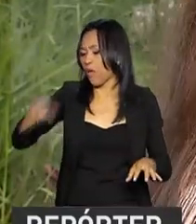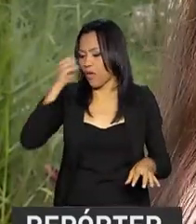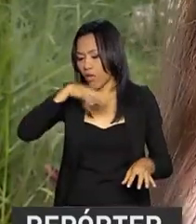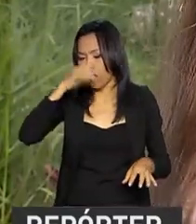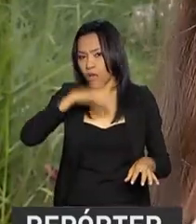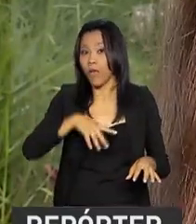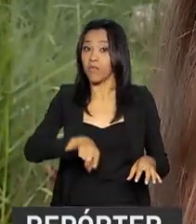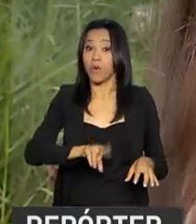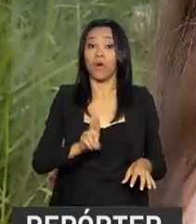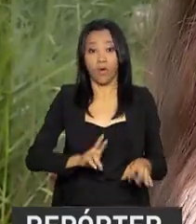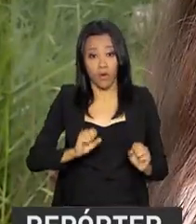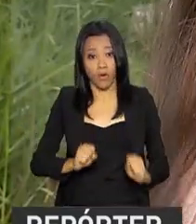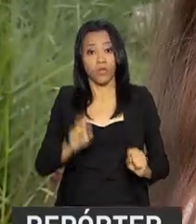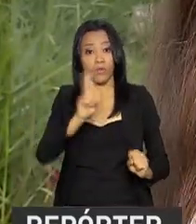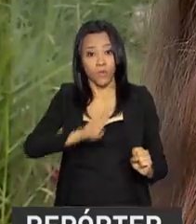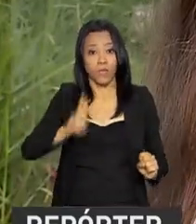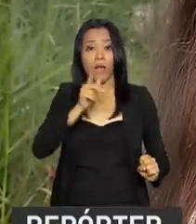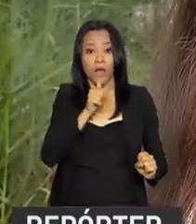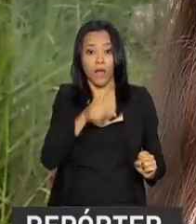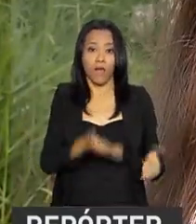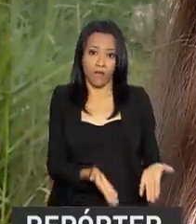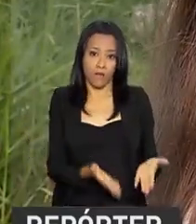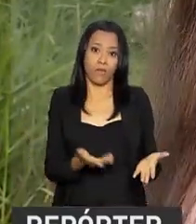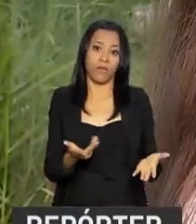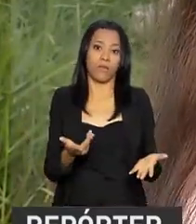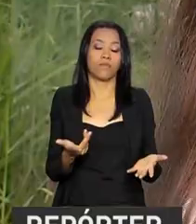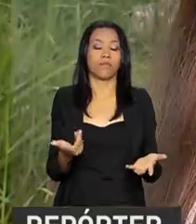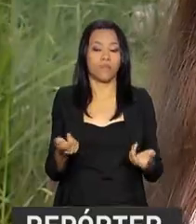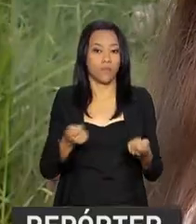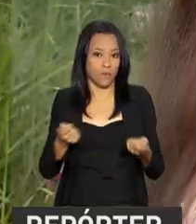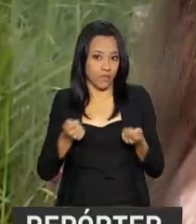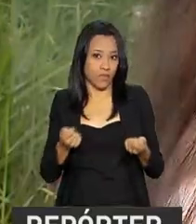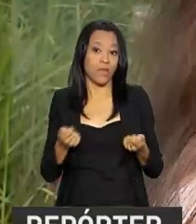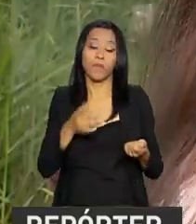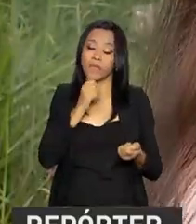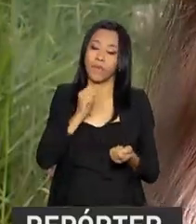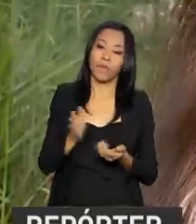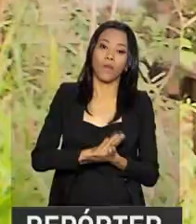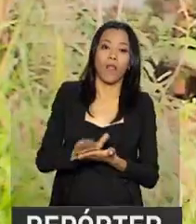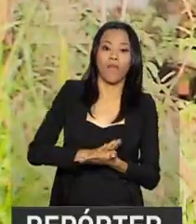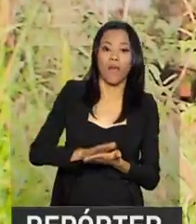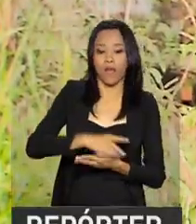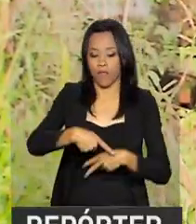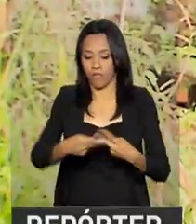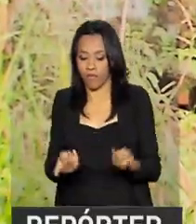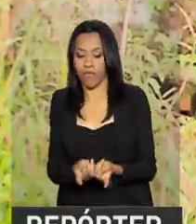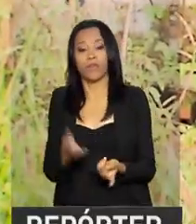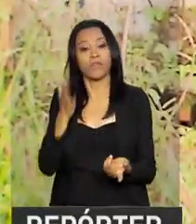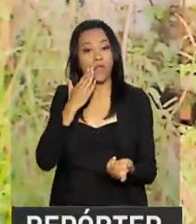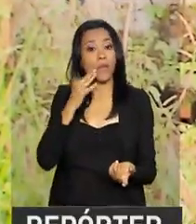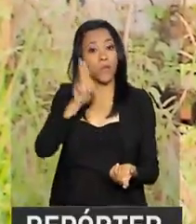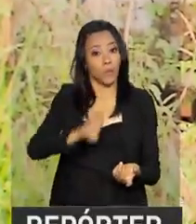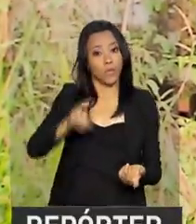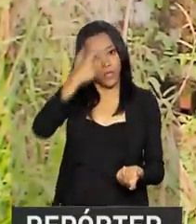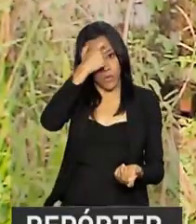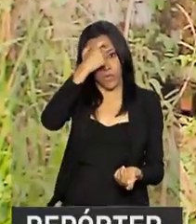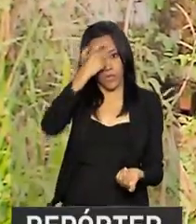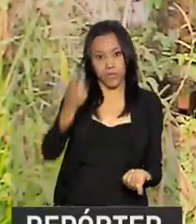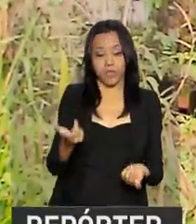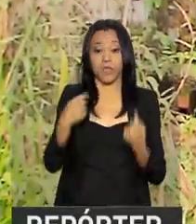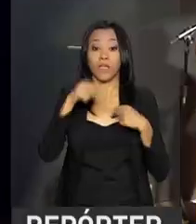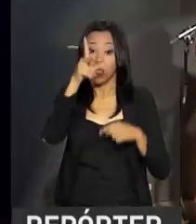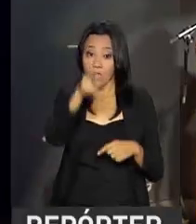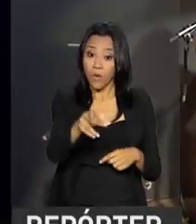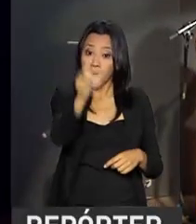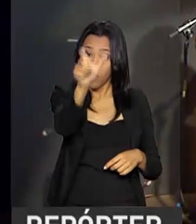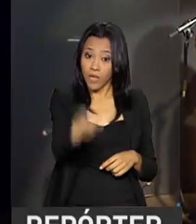gente aproveita também, né, diminuiu mais no uso, quando vai lavar a louça, essas coisas. E para incentivar ações como a do professor